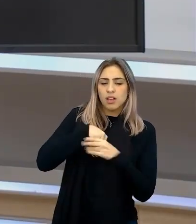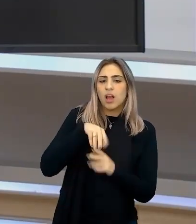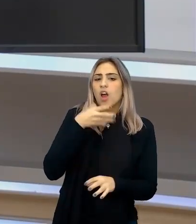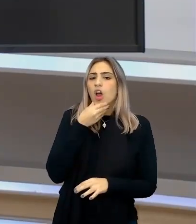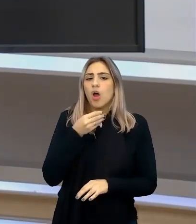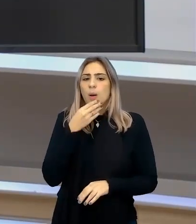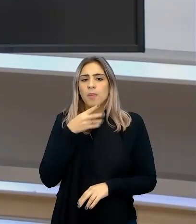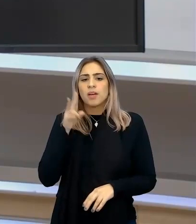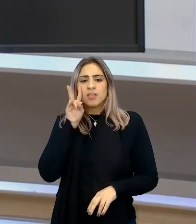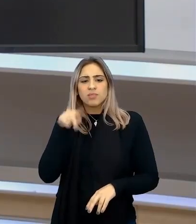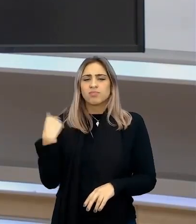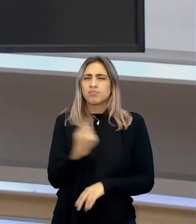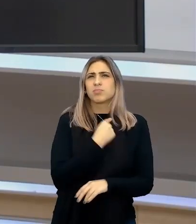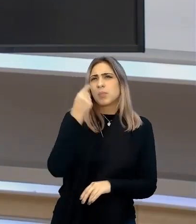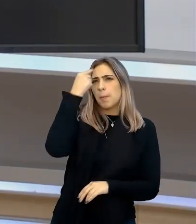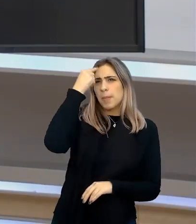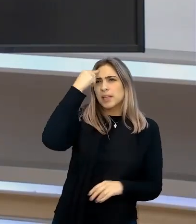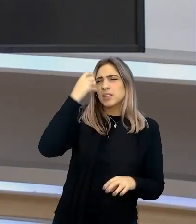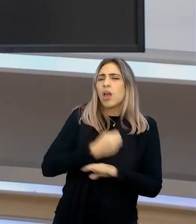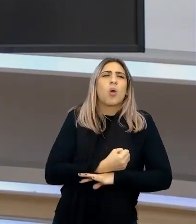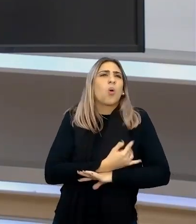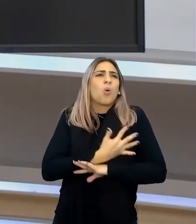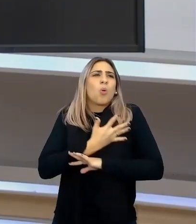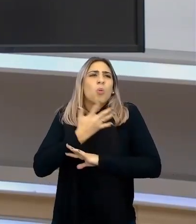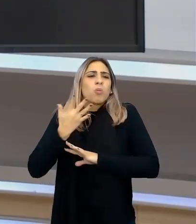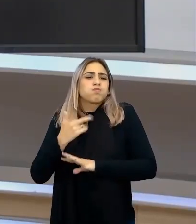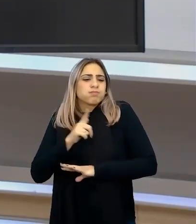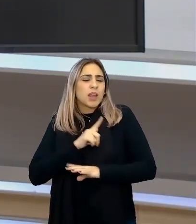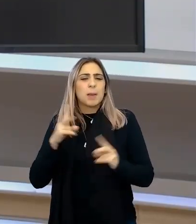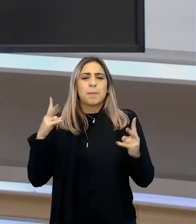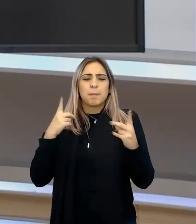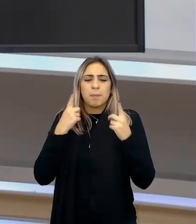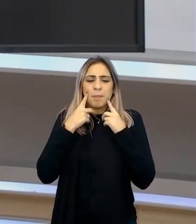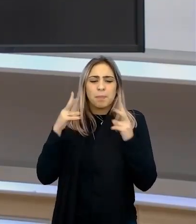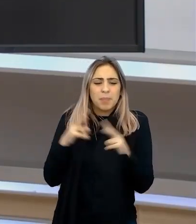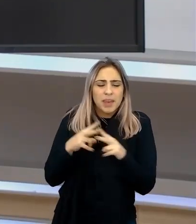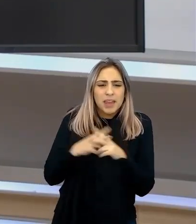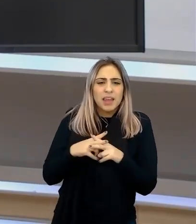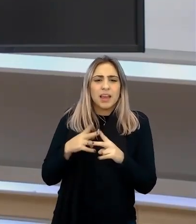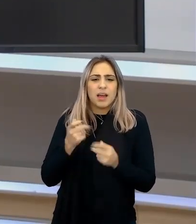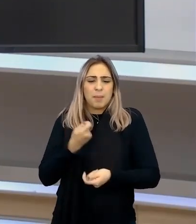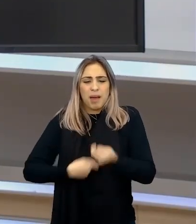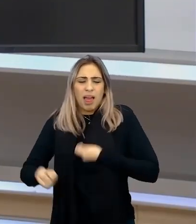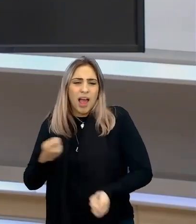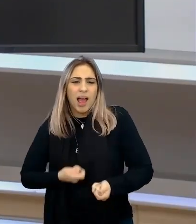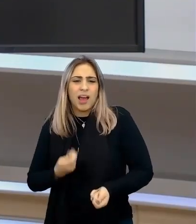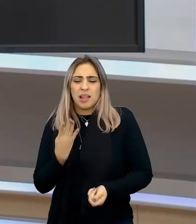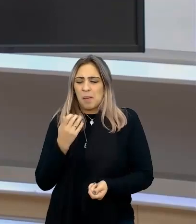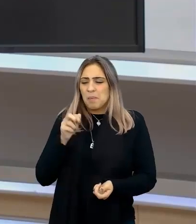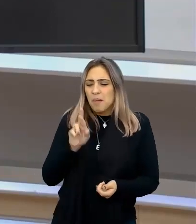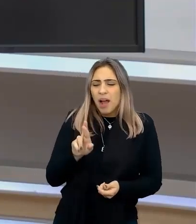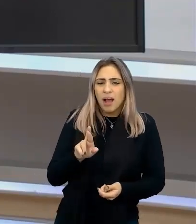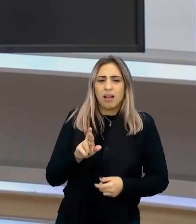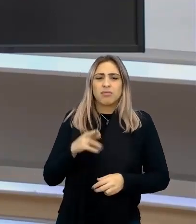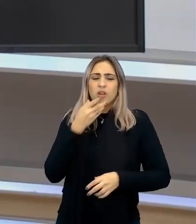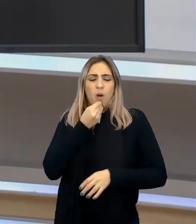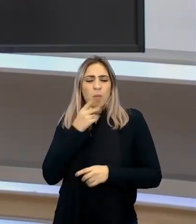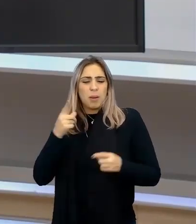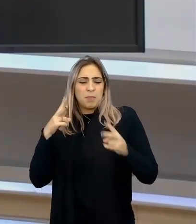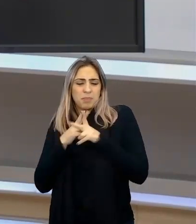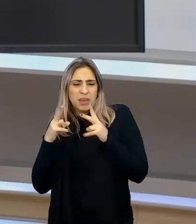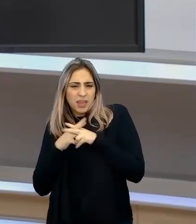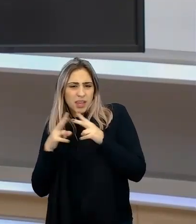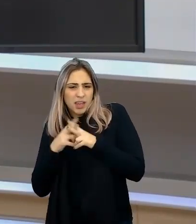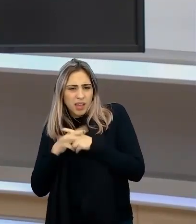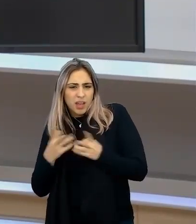muito importante da gente pensar. O quanto existem essas brigas, briga de bar, briga na balada entre os homens brigando, se batendo,